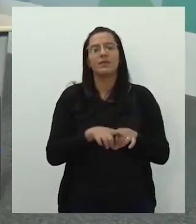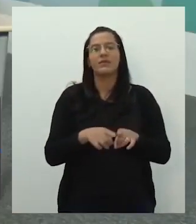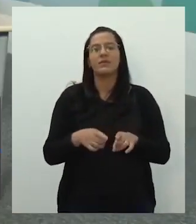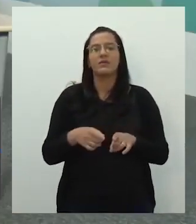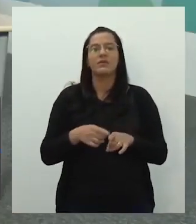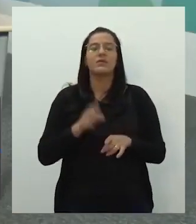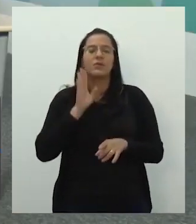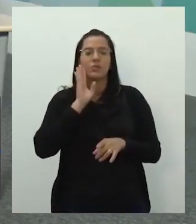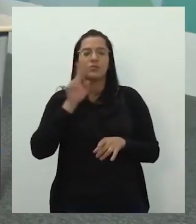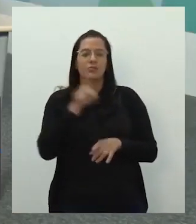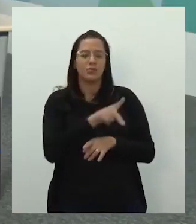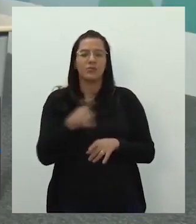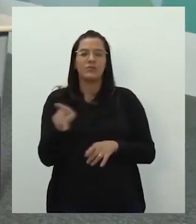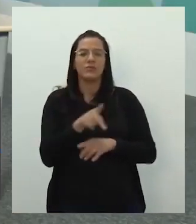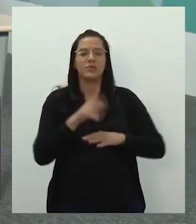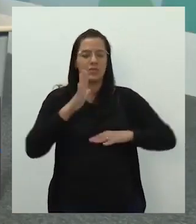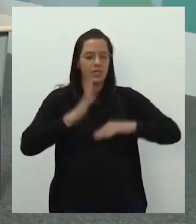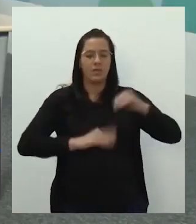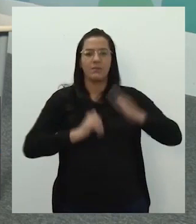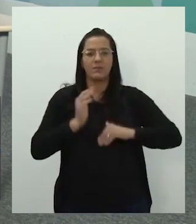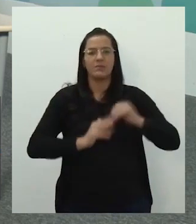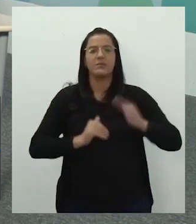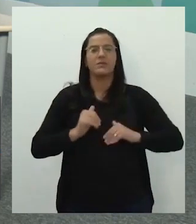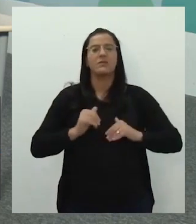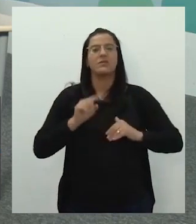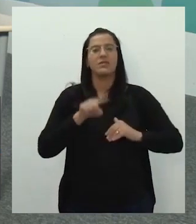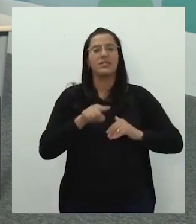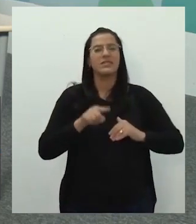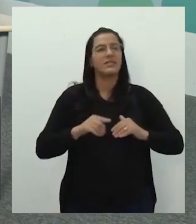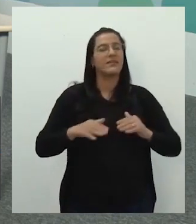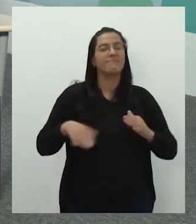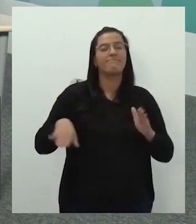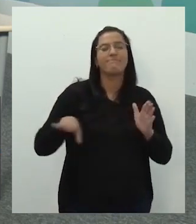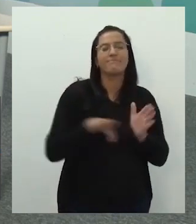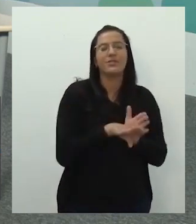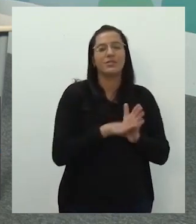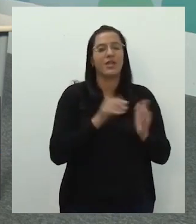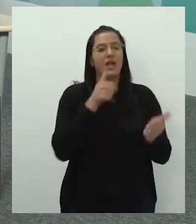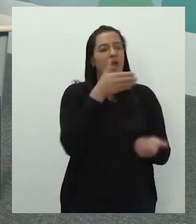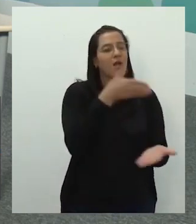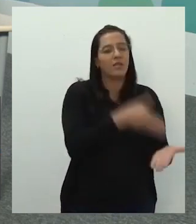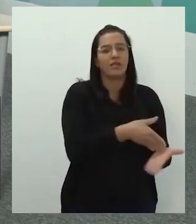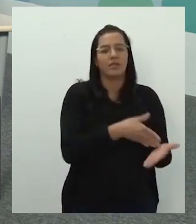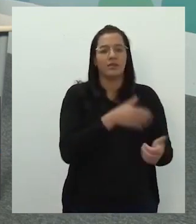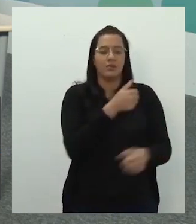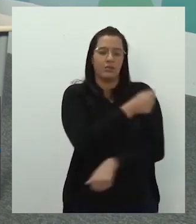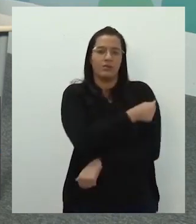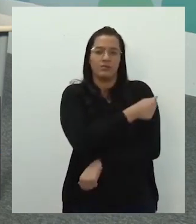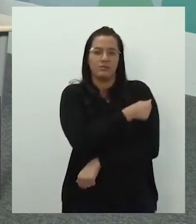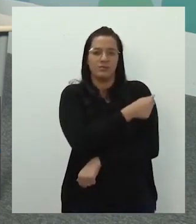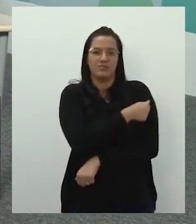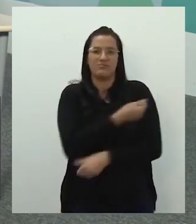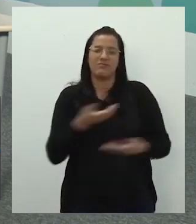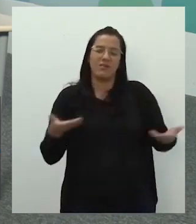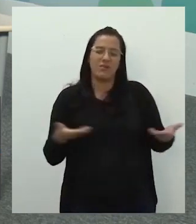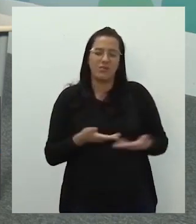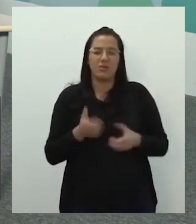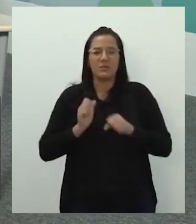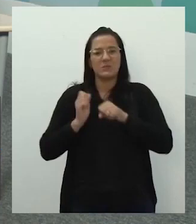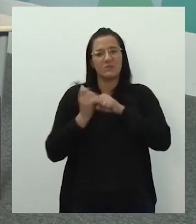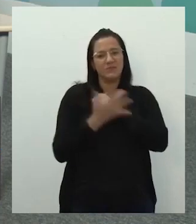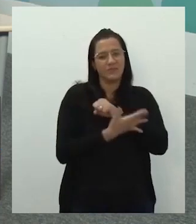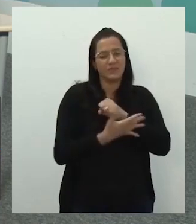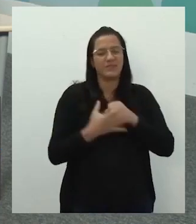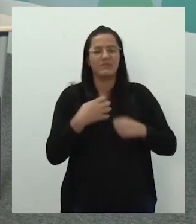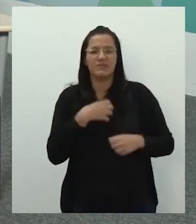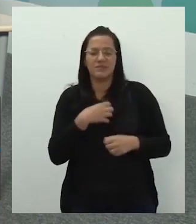professores, porque essas habilidades é uma forma de chegar ao aluno nesse momento tão delicado que a gente está